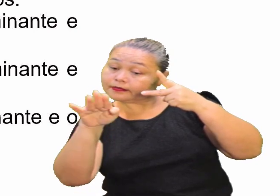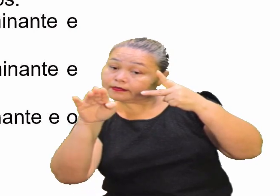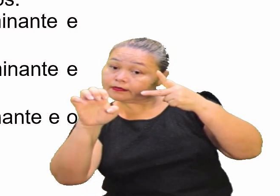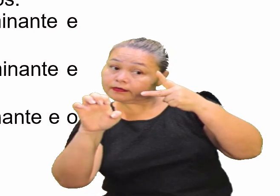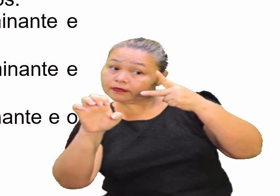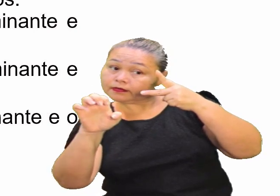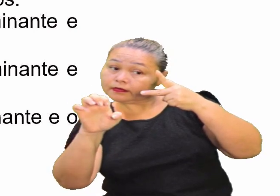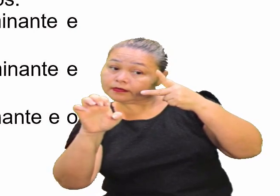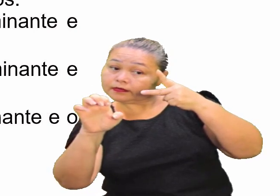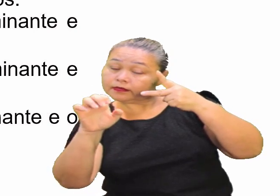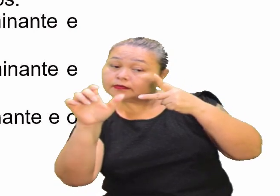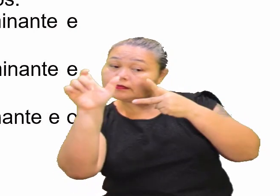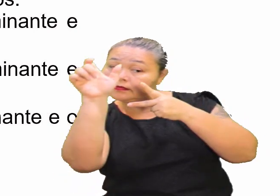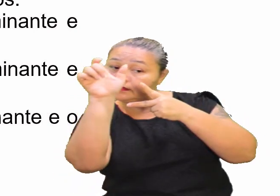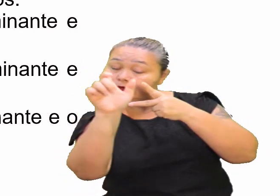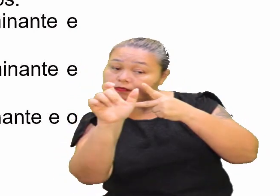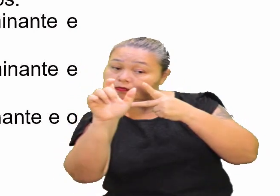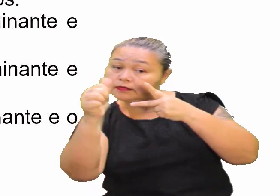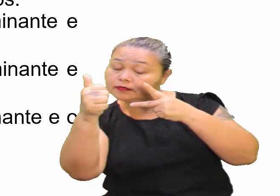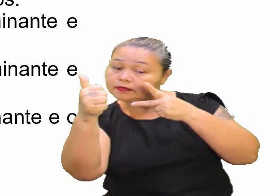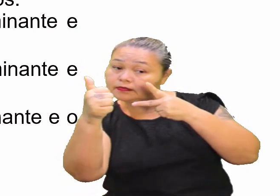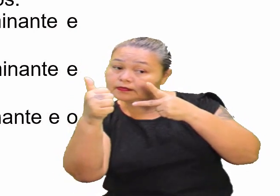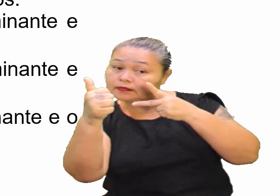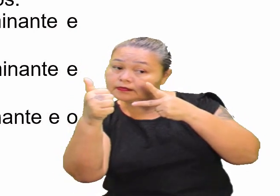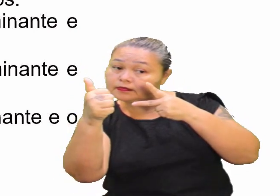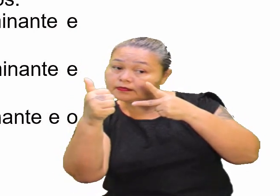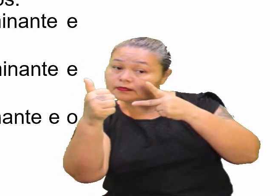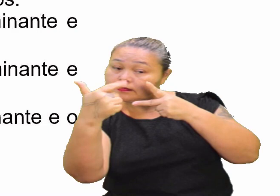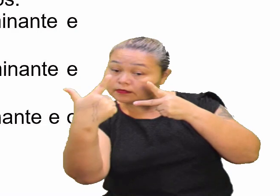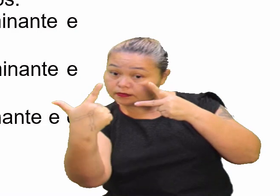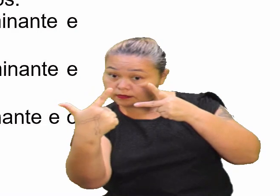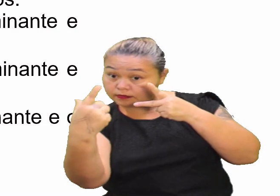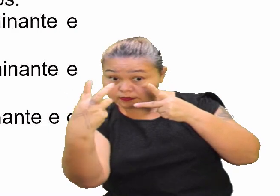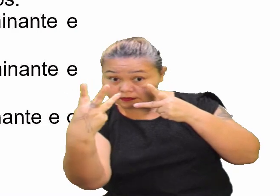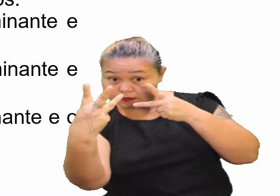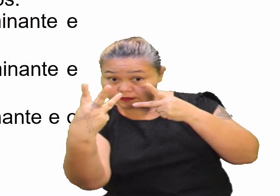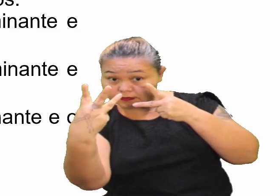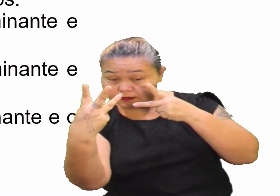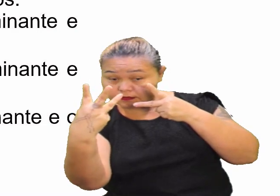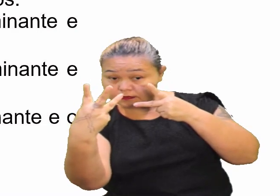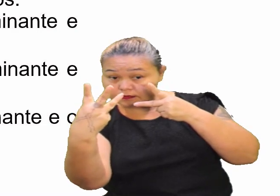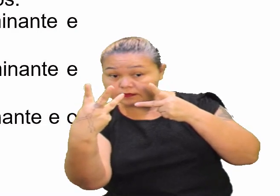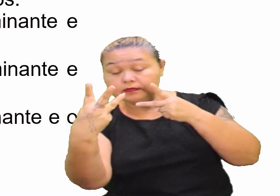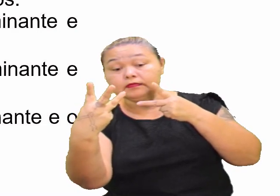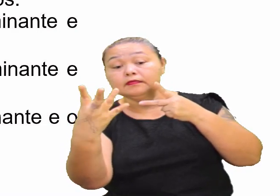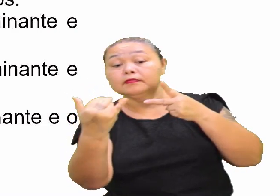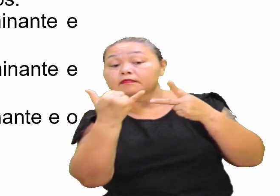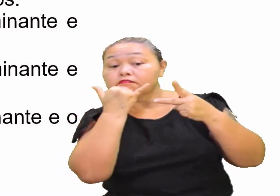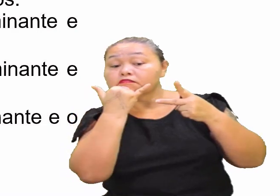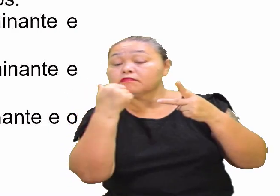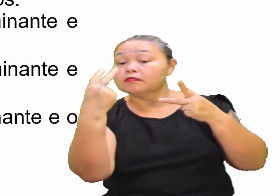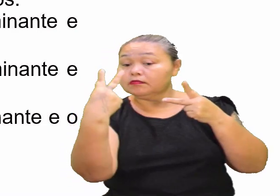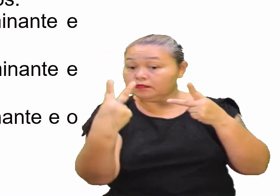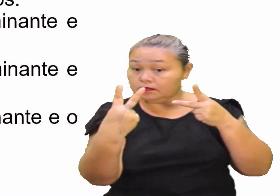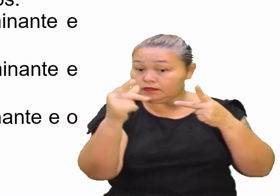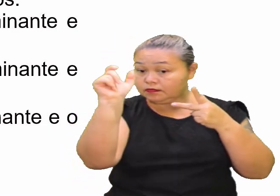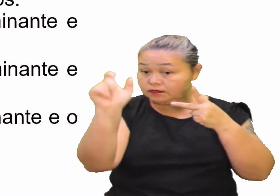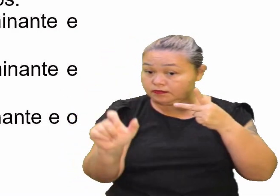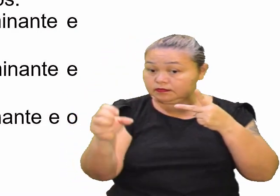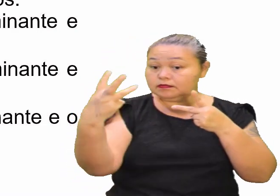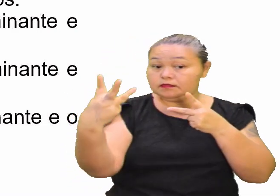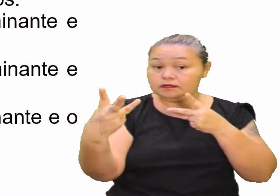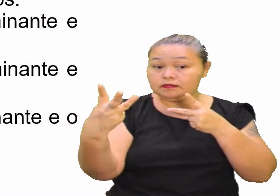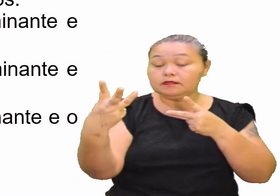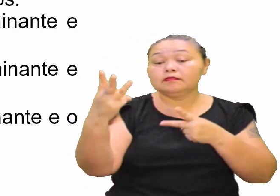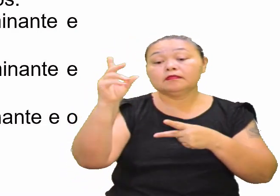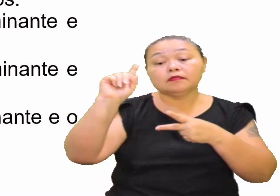É uma herança autossômica ou sexual, como nós vimos na aula? Quando é autossômica,